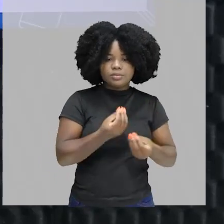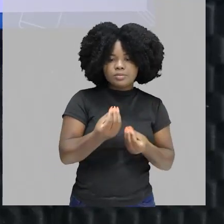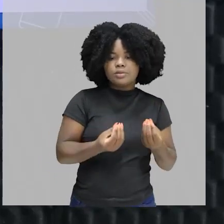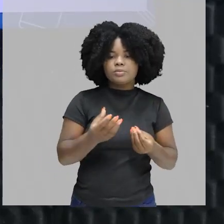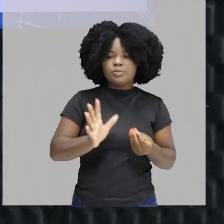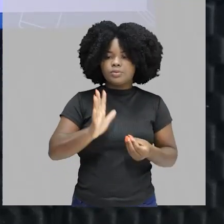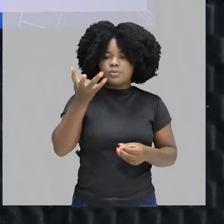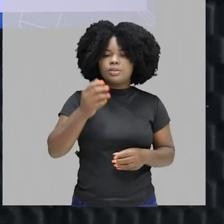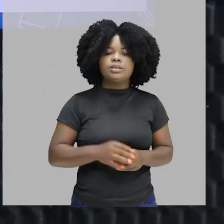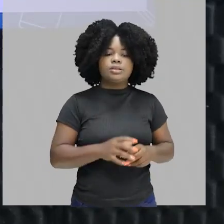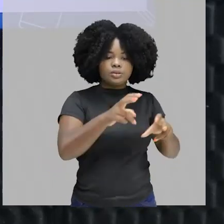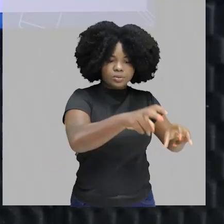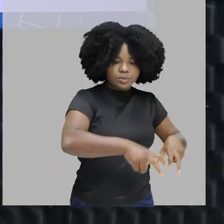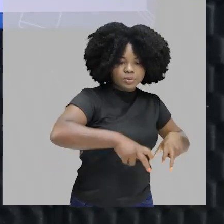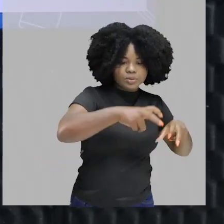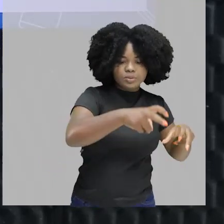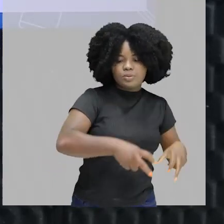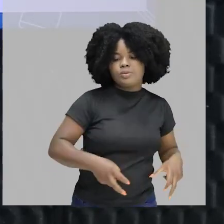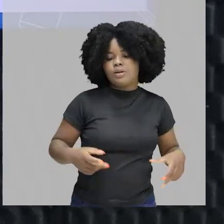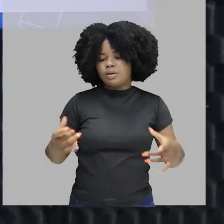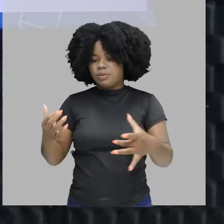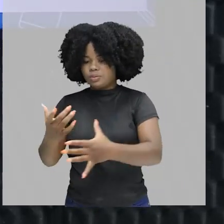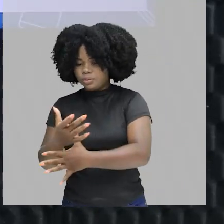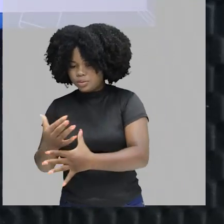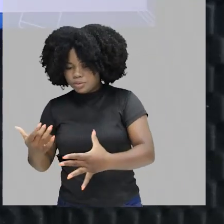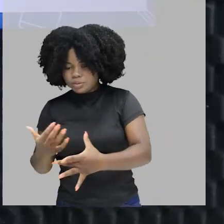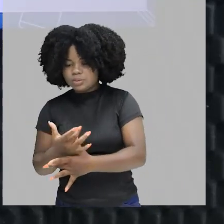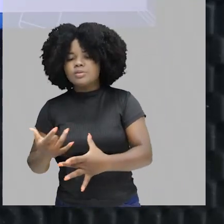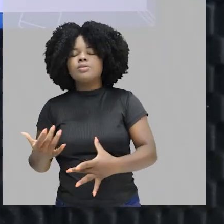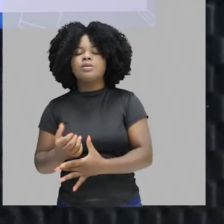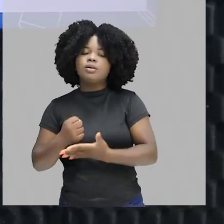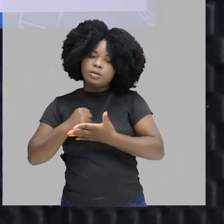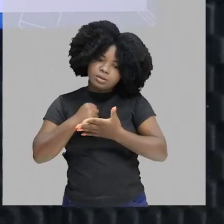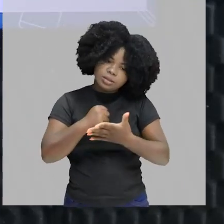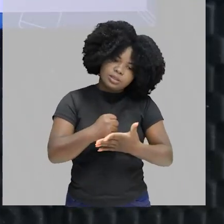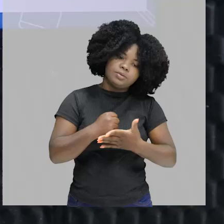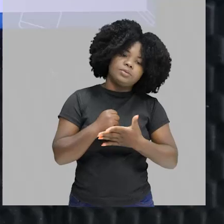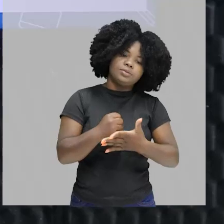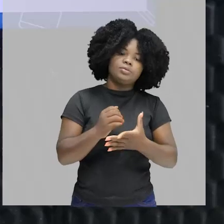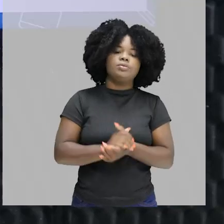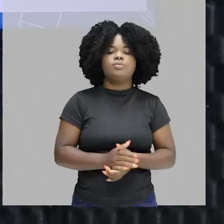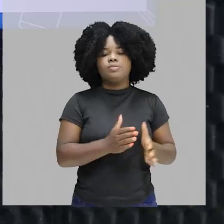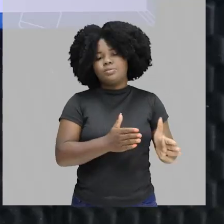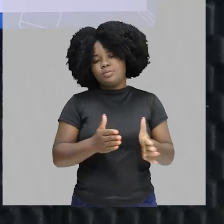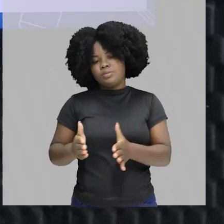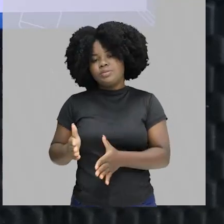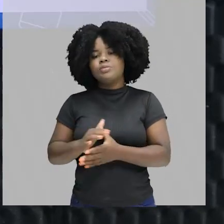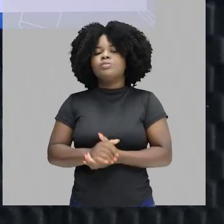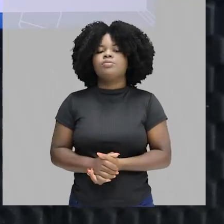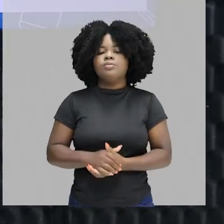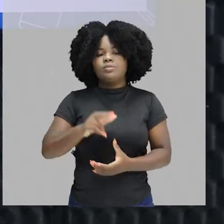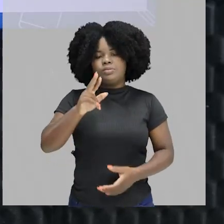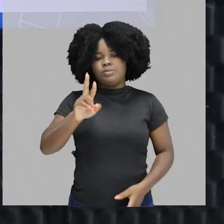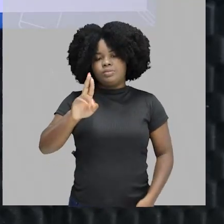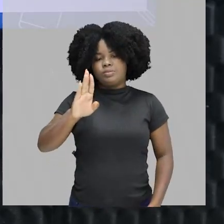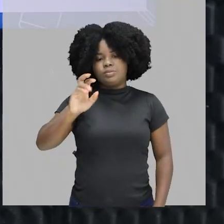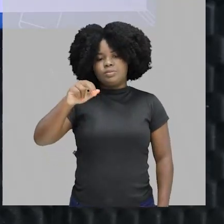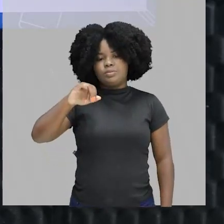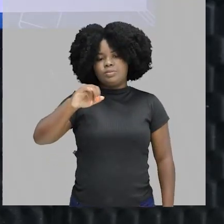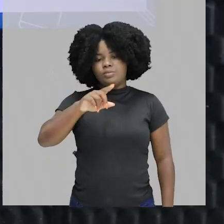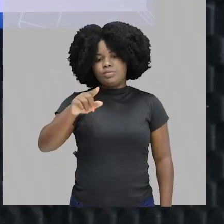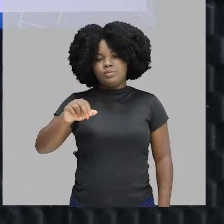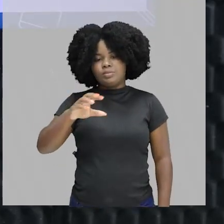espaço urbano, que vai contribuir para o nosso processo de urbanização. Belezinha? Então, galerinha, aula